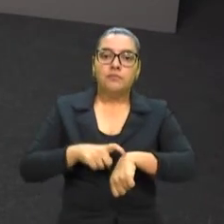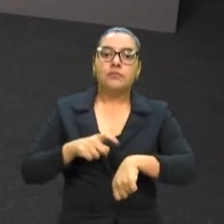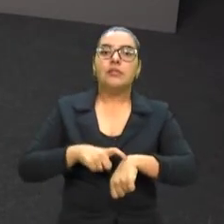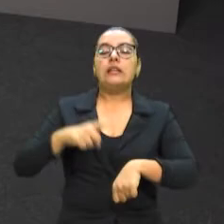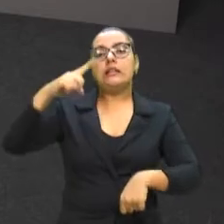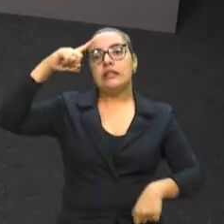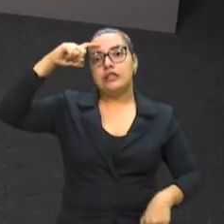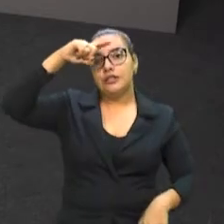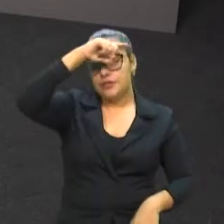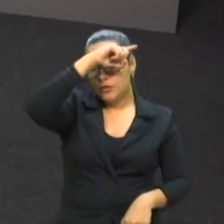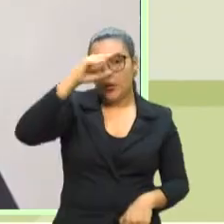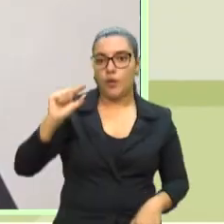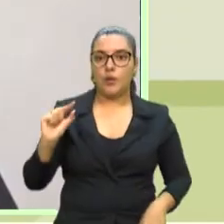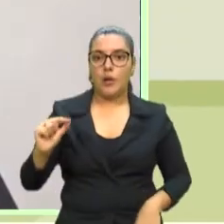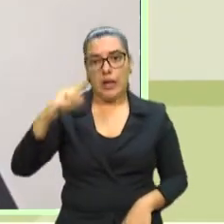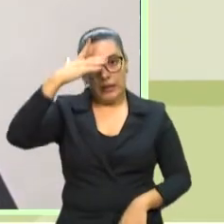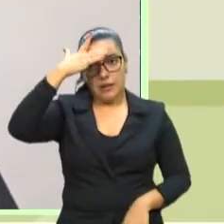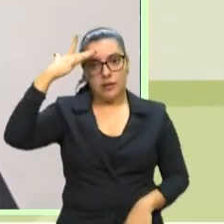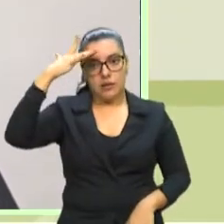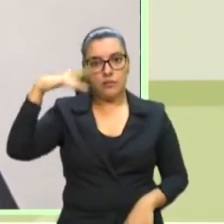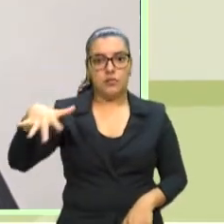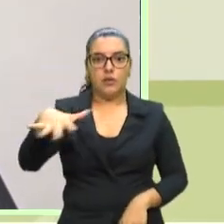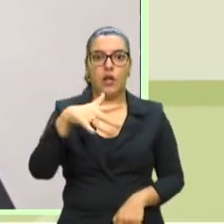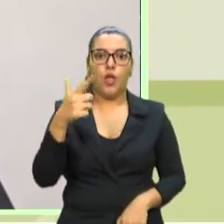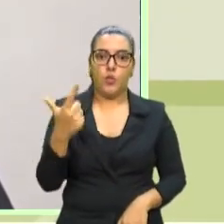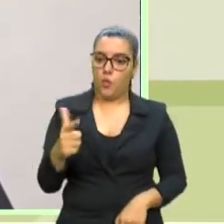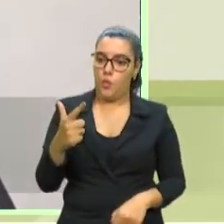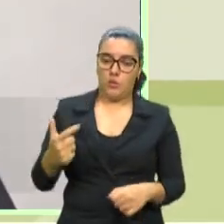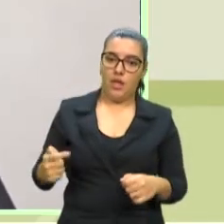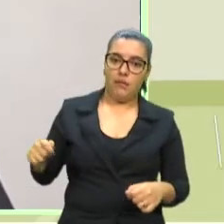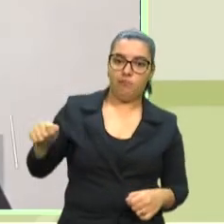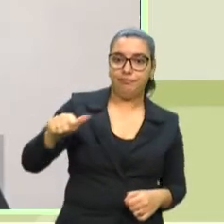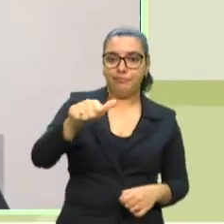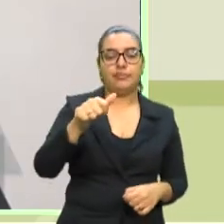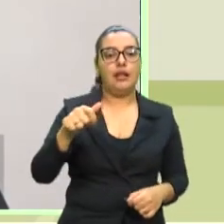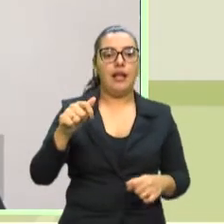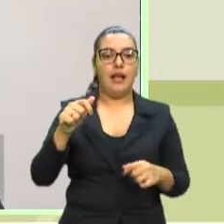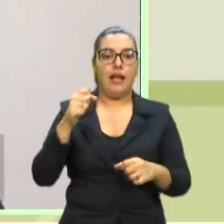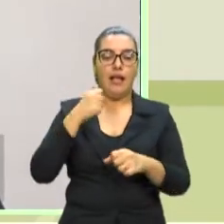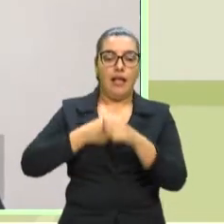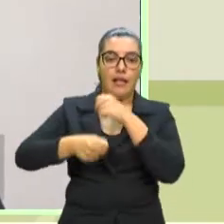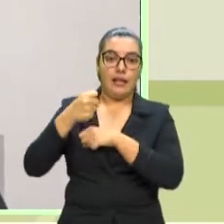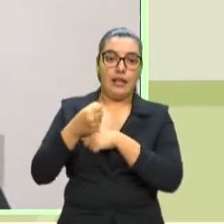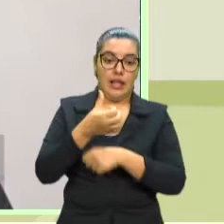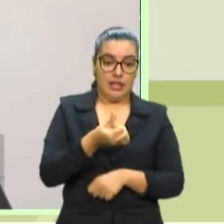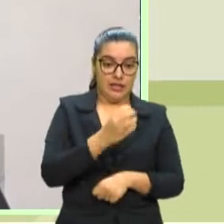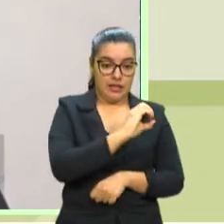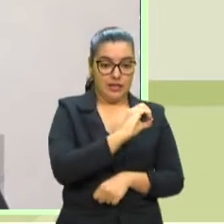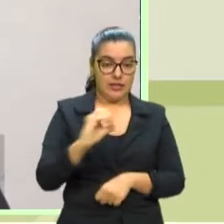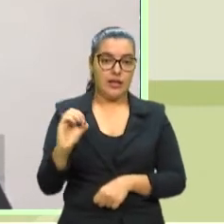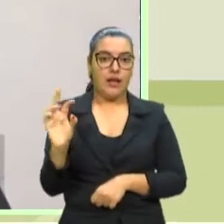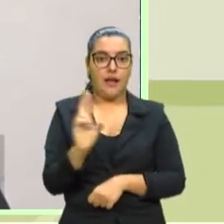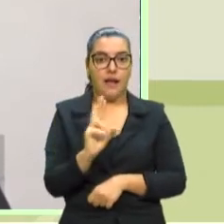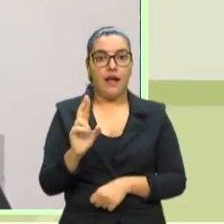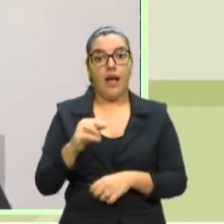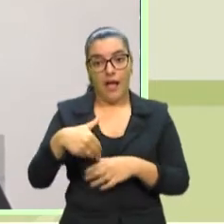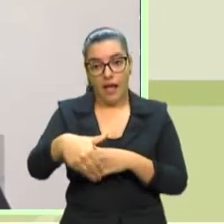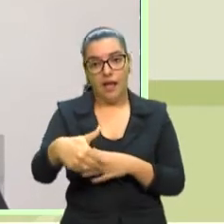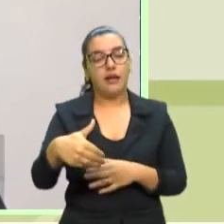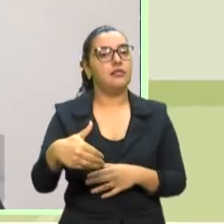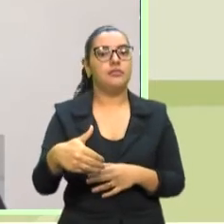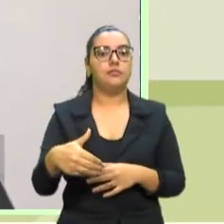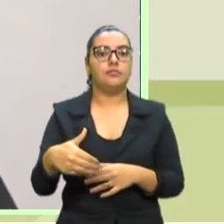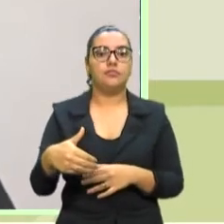dificuldade. População sem o auxílio emergencial. O ano passado receberam R$600. Esse ano veio sair